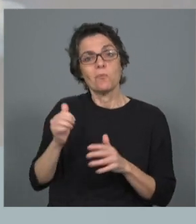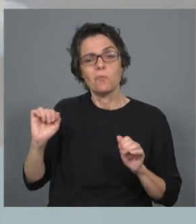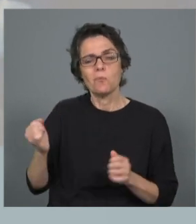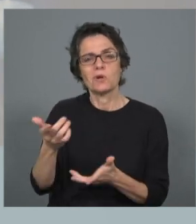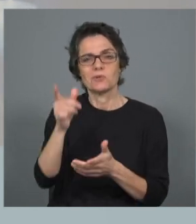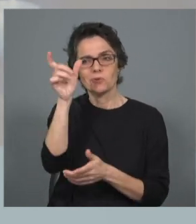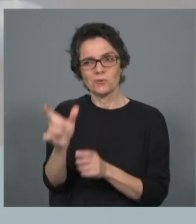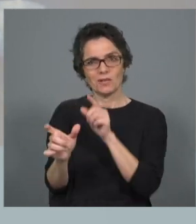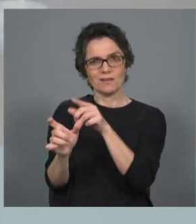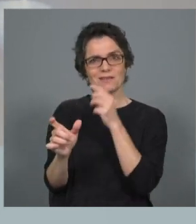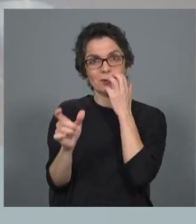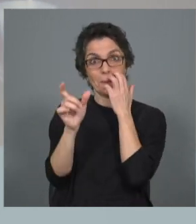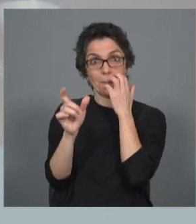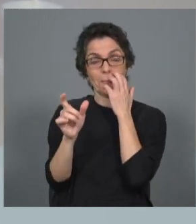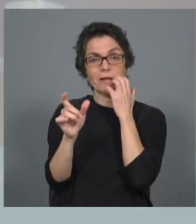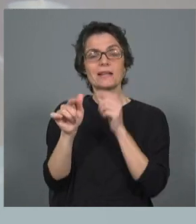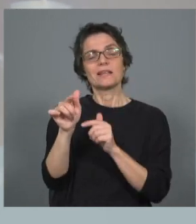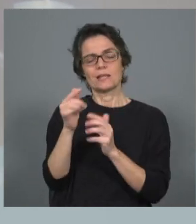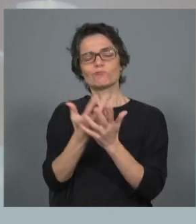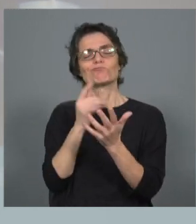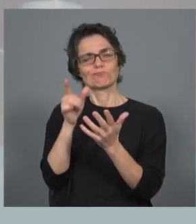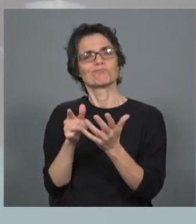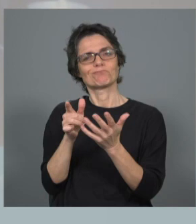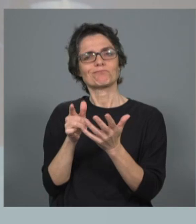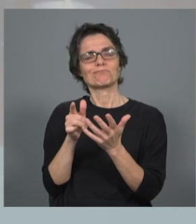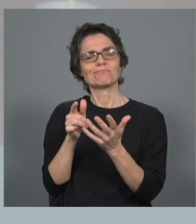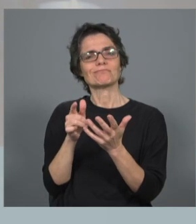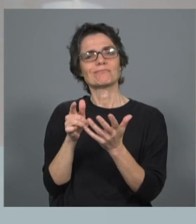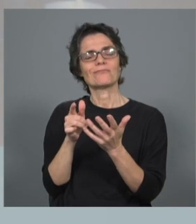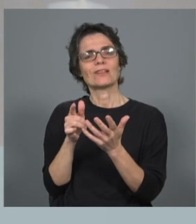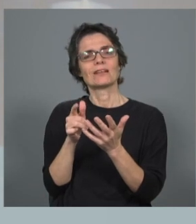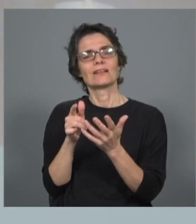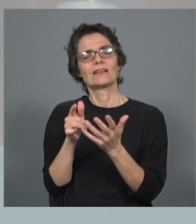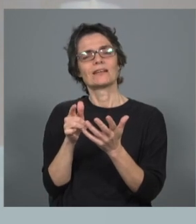que a imagem do Bom Pastor é talvez uma das imagens mais expressivas da Bíblia, e talvez